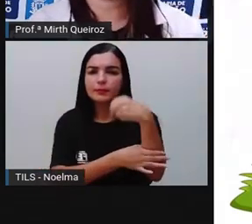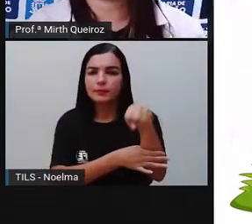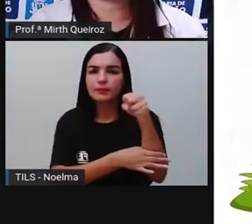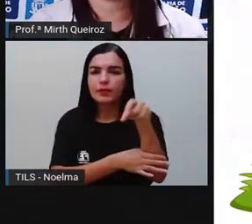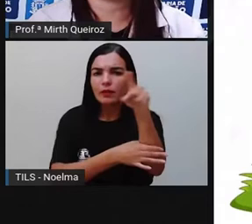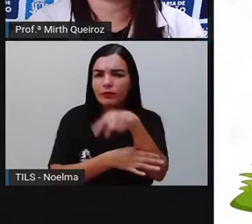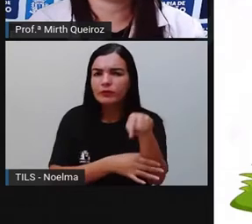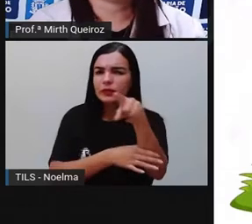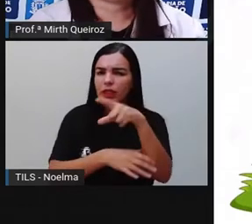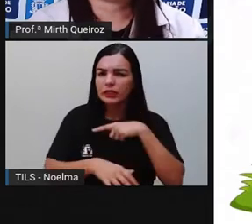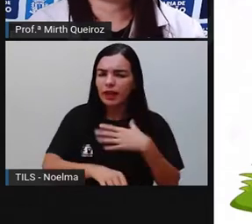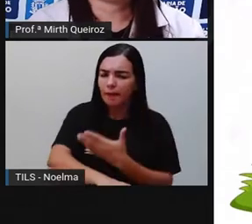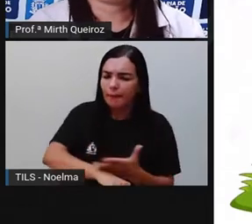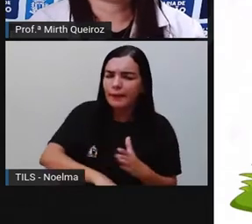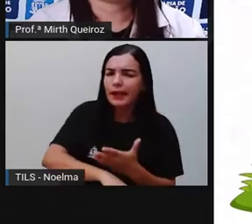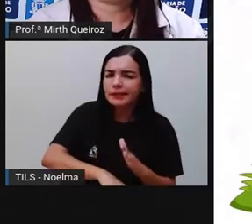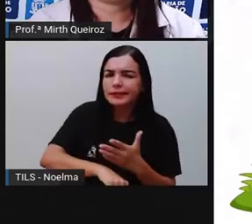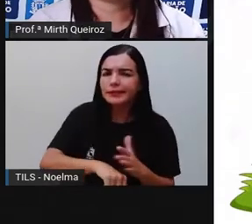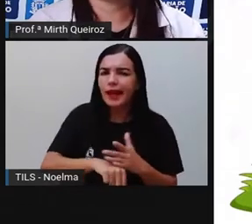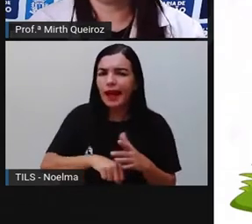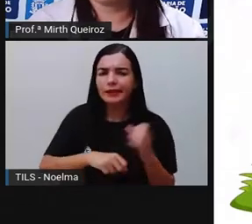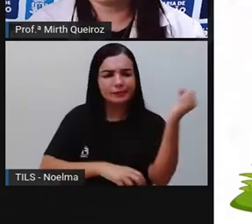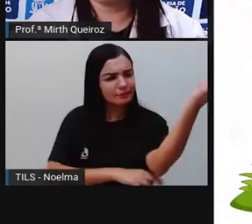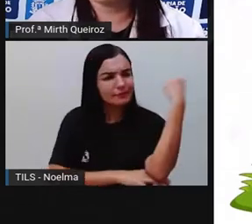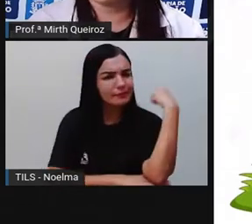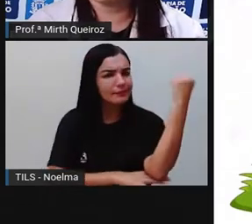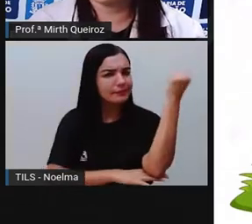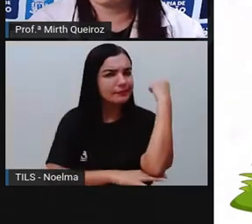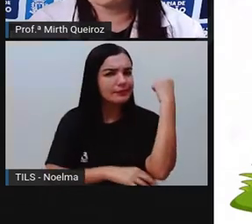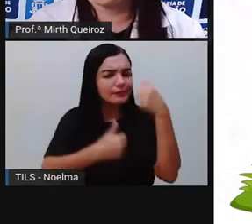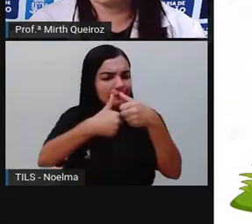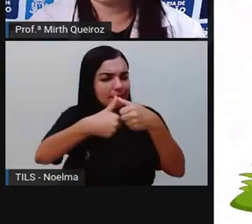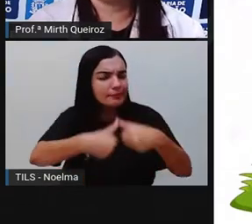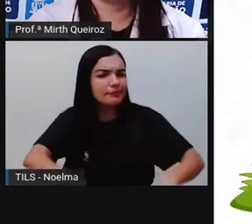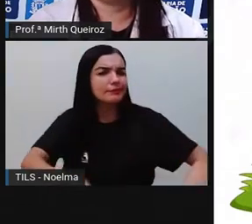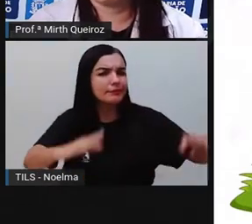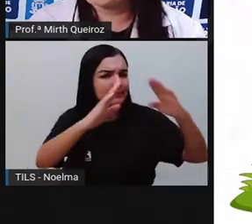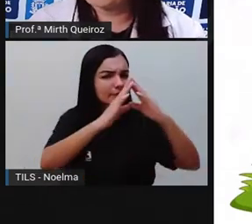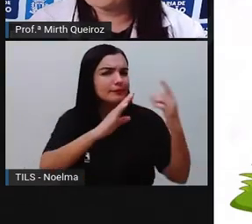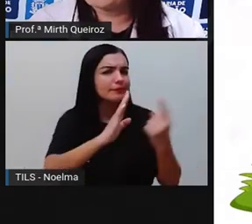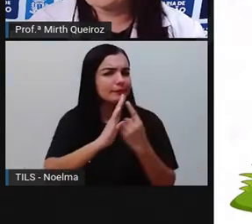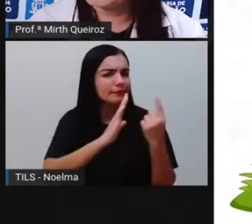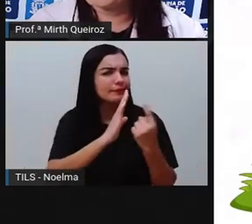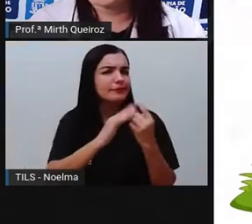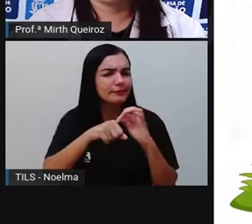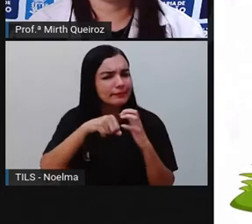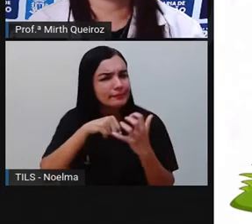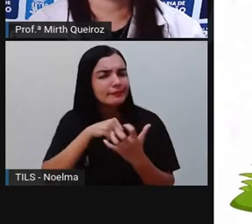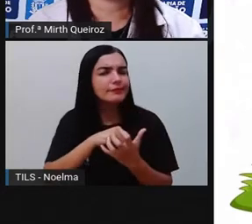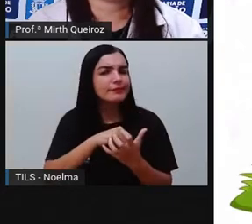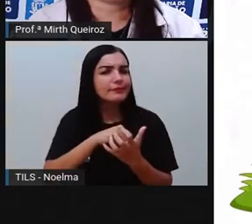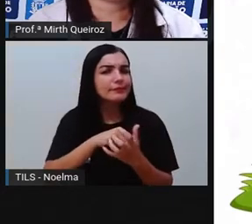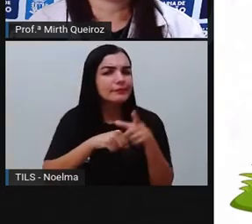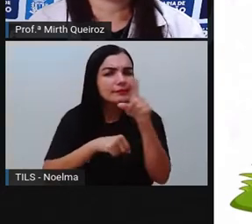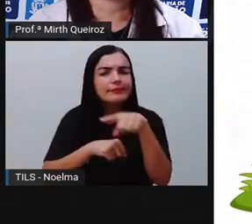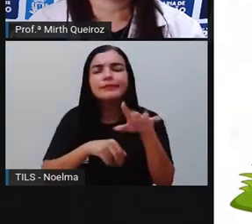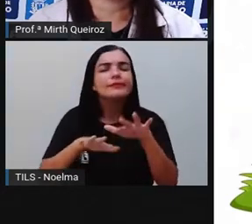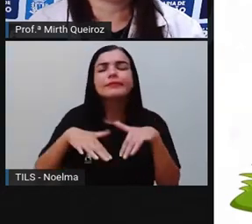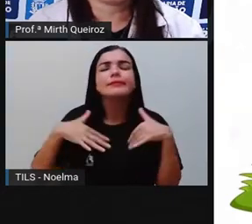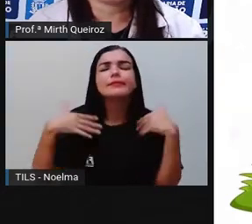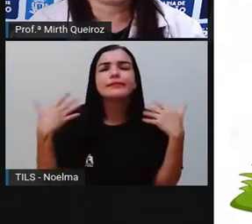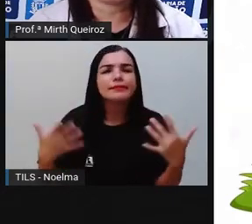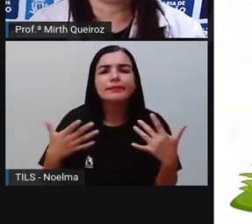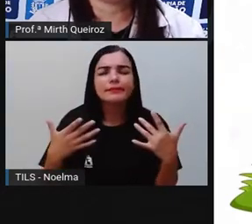têm praticado aí atividades físicas mesmo durante esse período de pandemia? Que tipo de atividade vocês